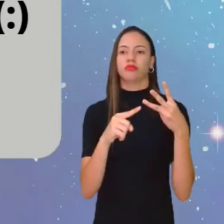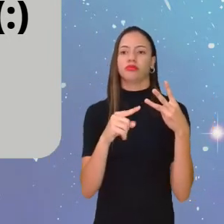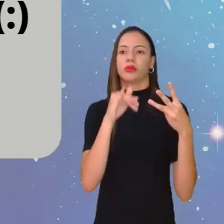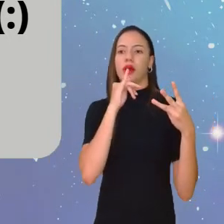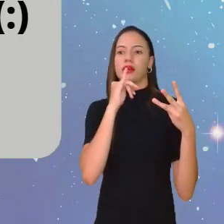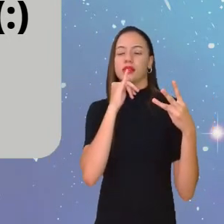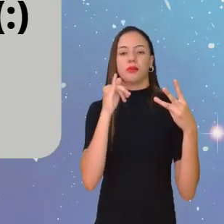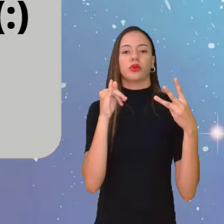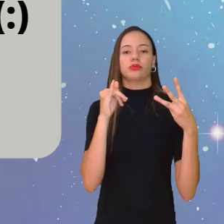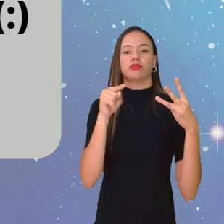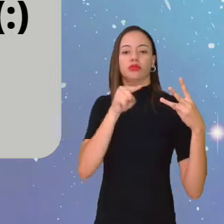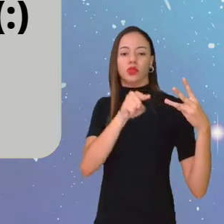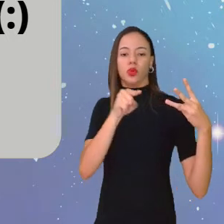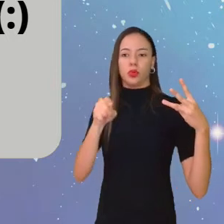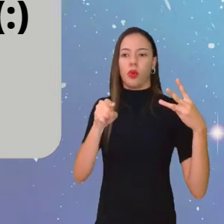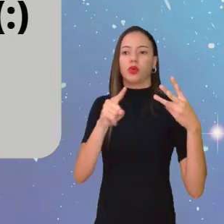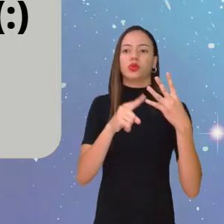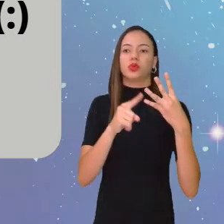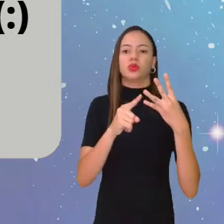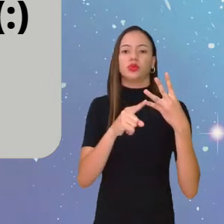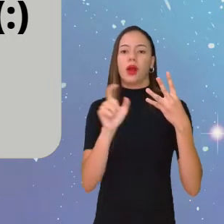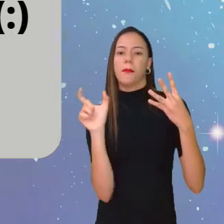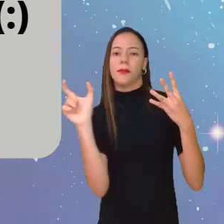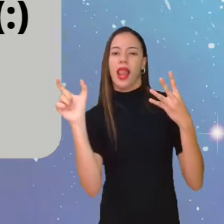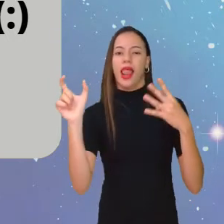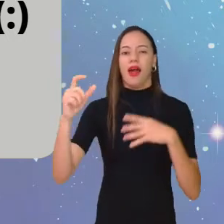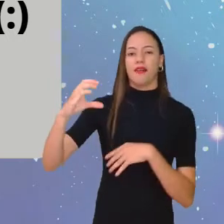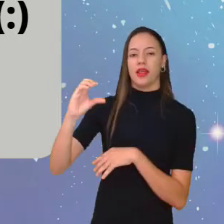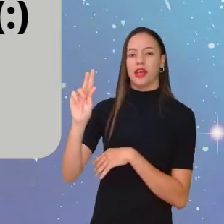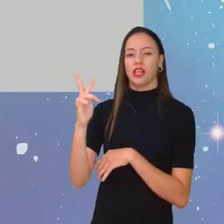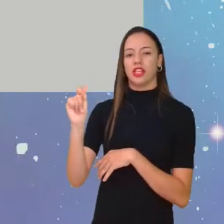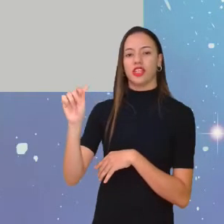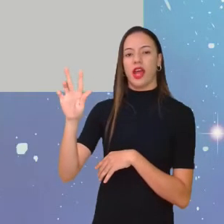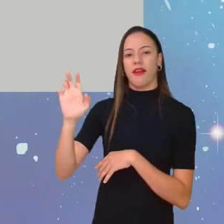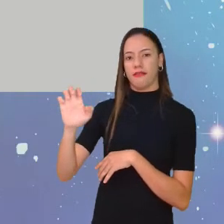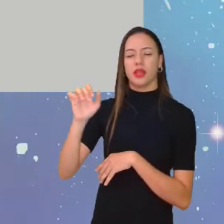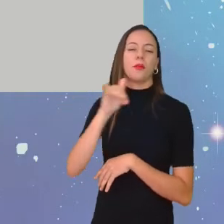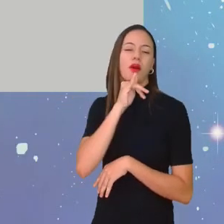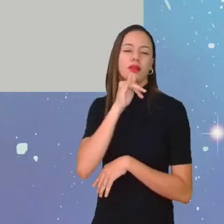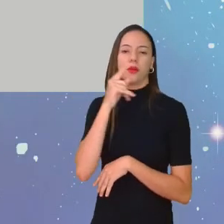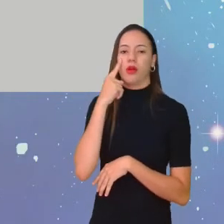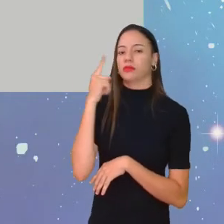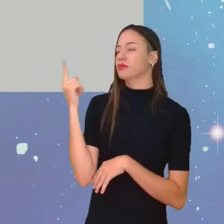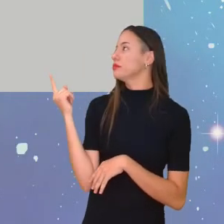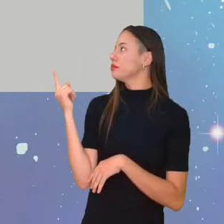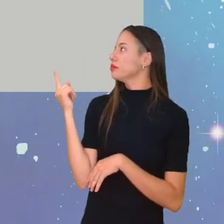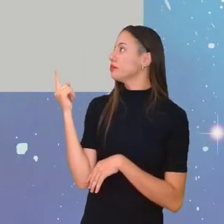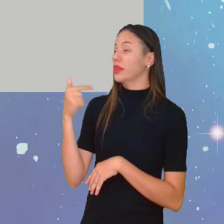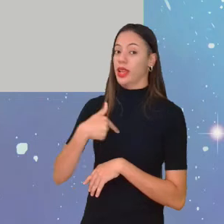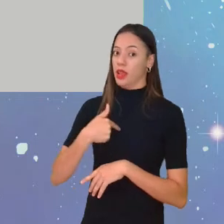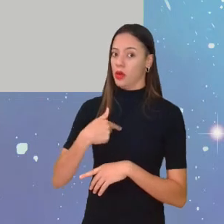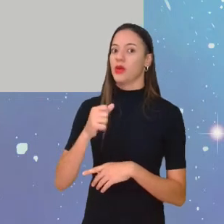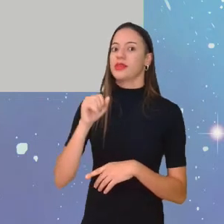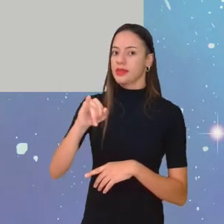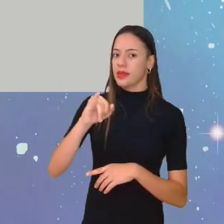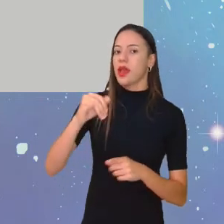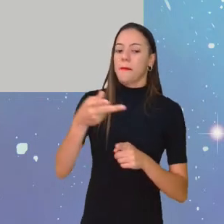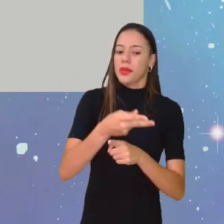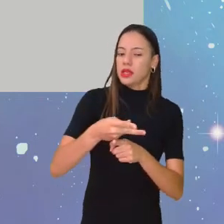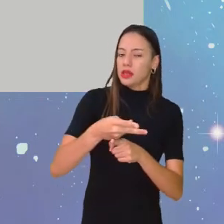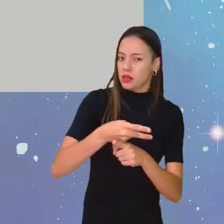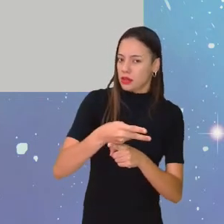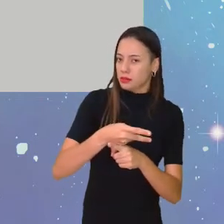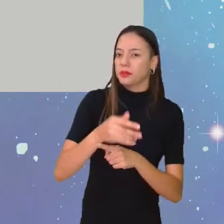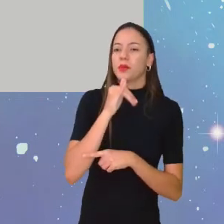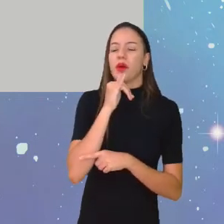o OR e a palavra-chave mais site. Dá um exemplo rapidinho aí, ó. Por exemplo, se eu pesquisar ali, Carla, por